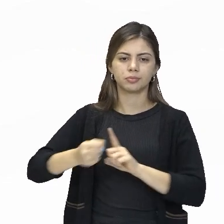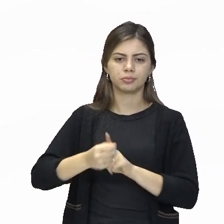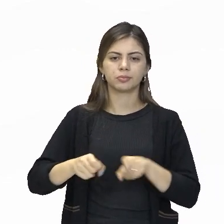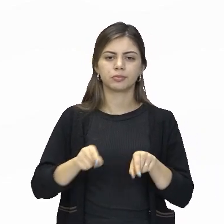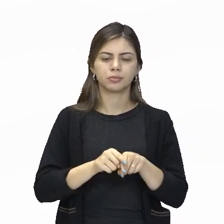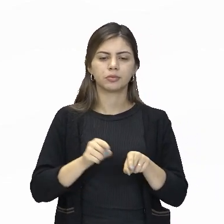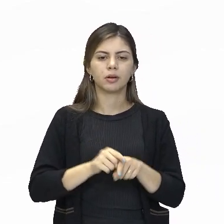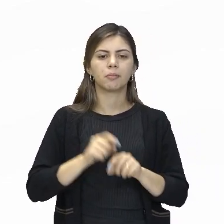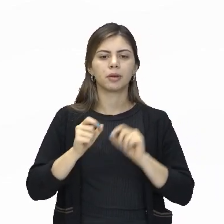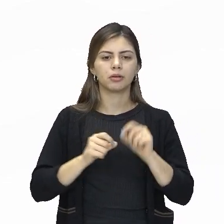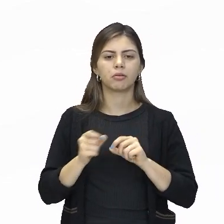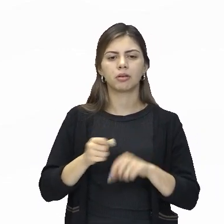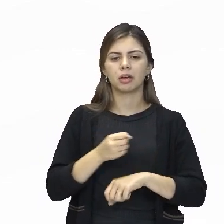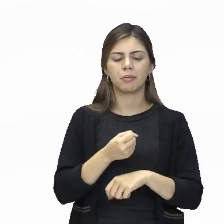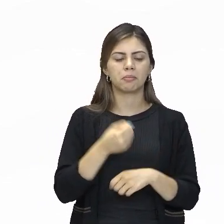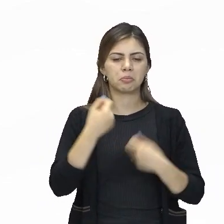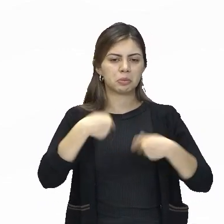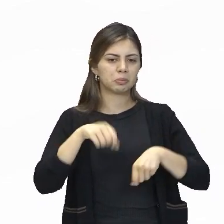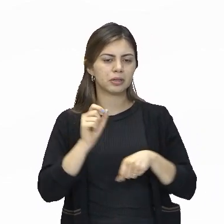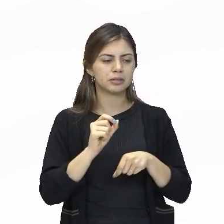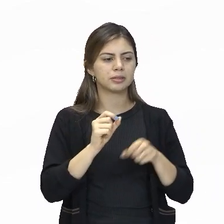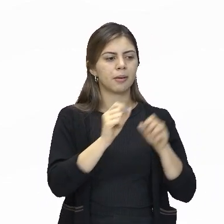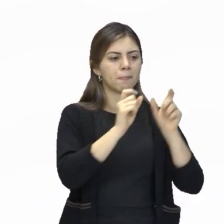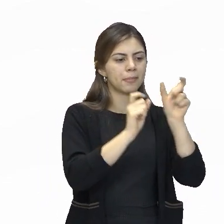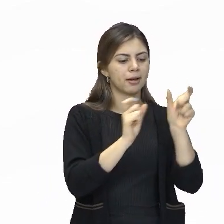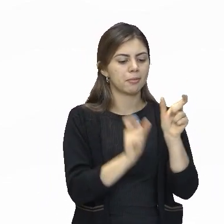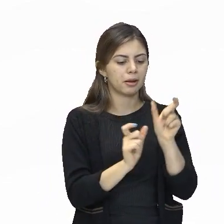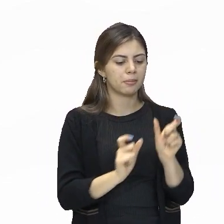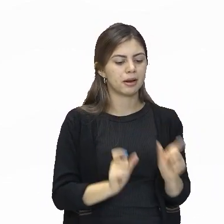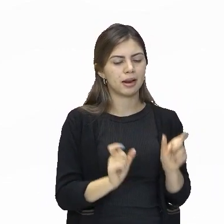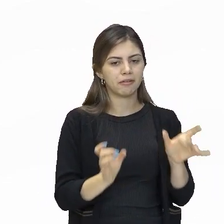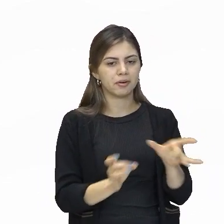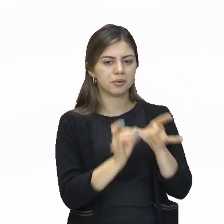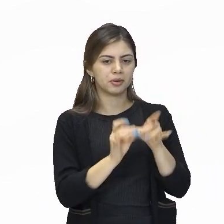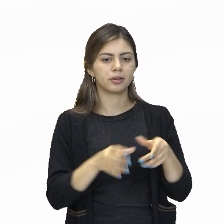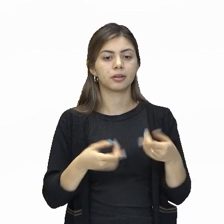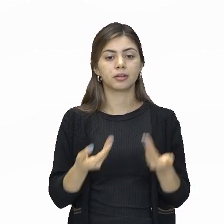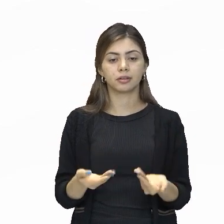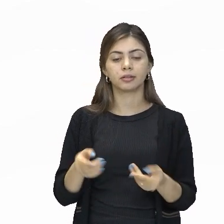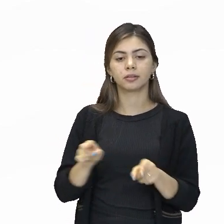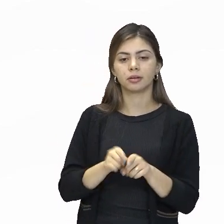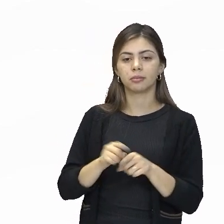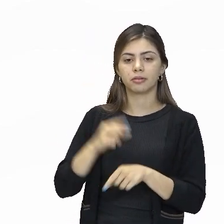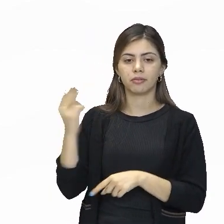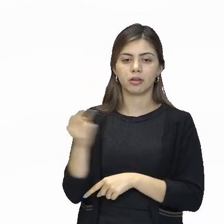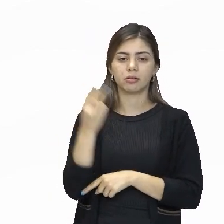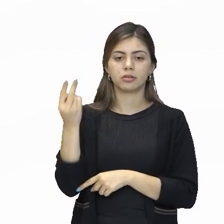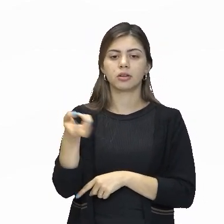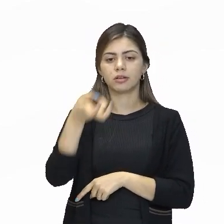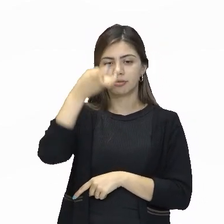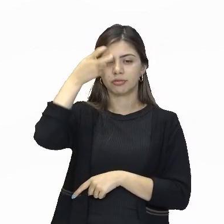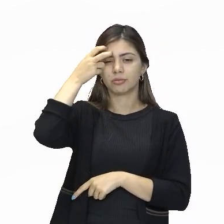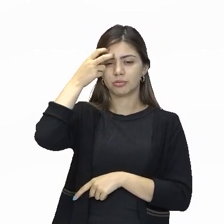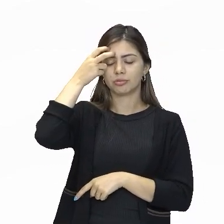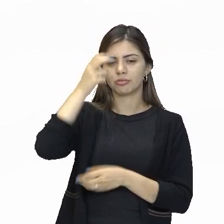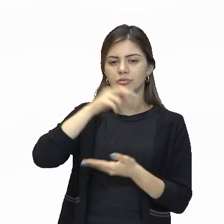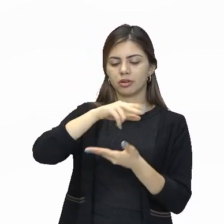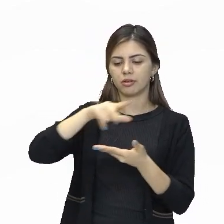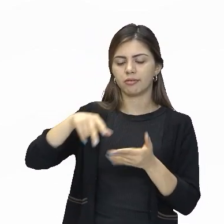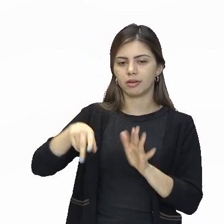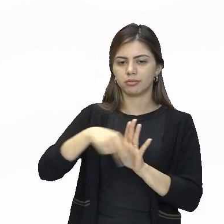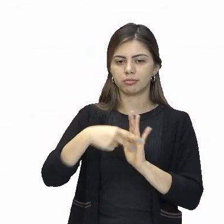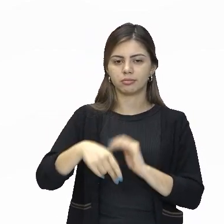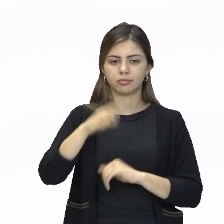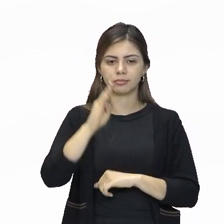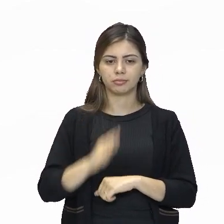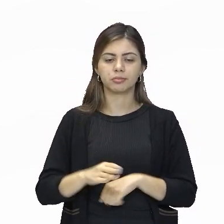branco sem rimas, críticas à realidade social brasileira, valorização da diversidade cultural do país, temática